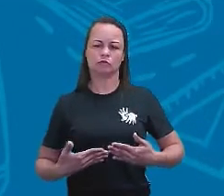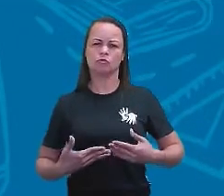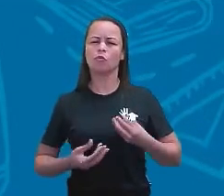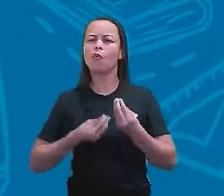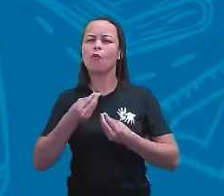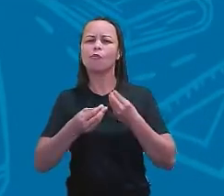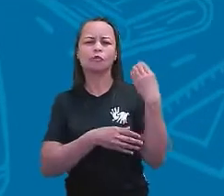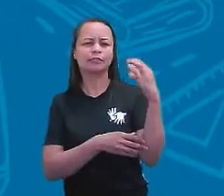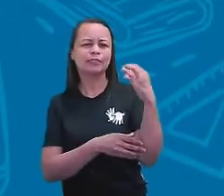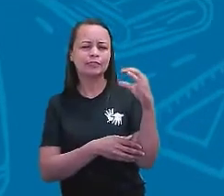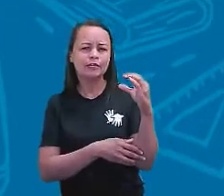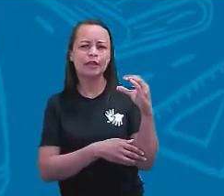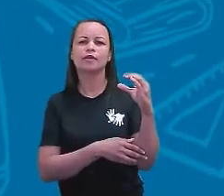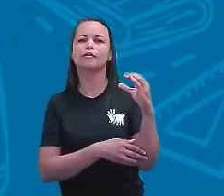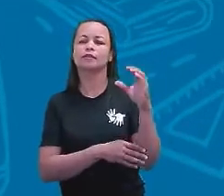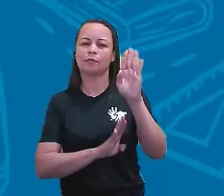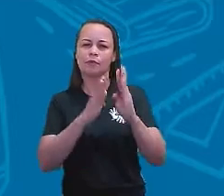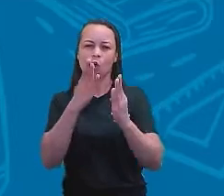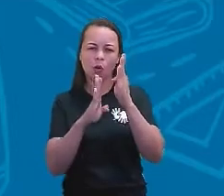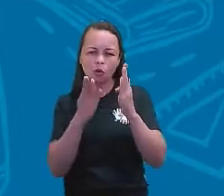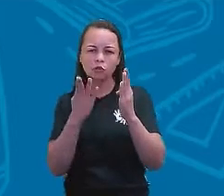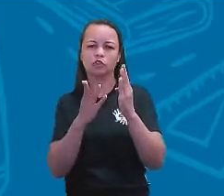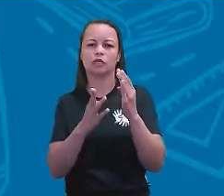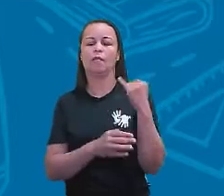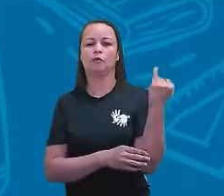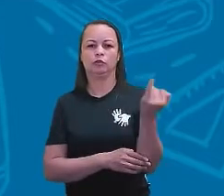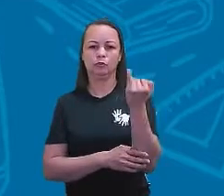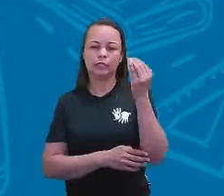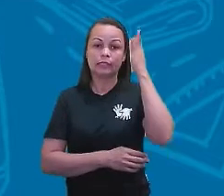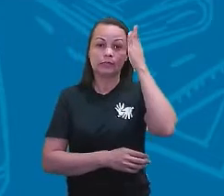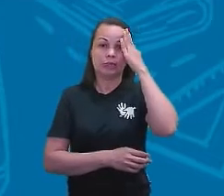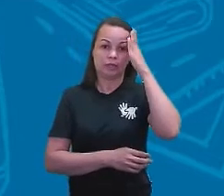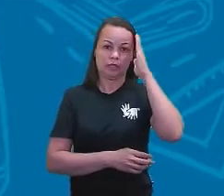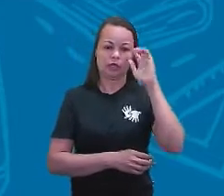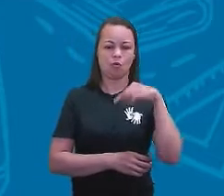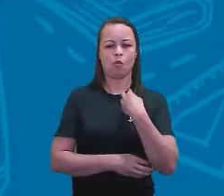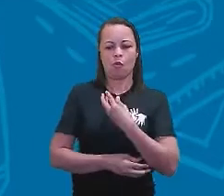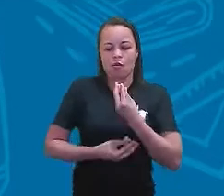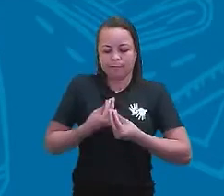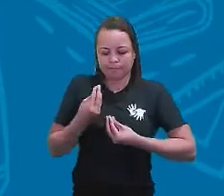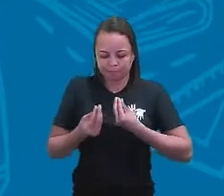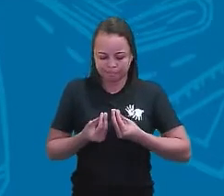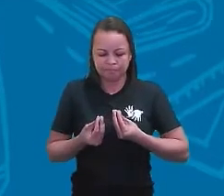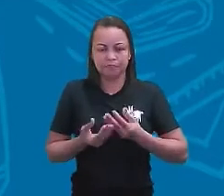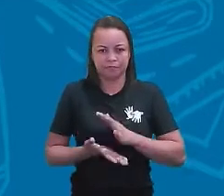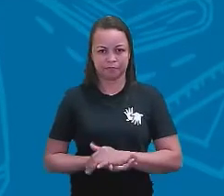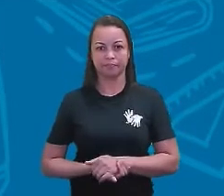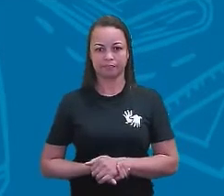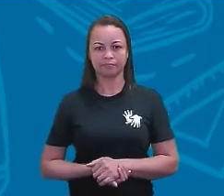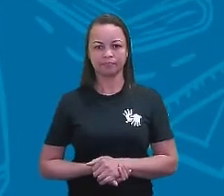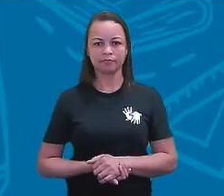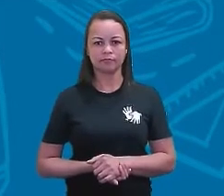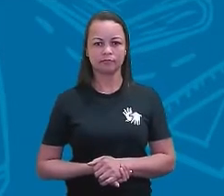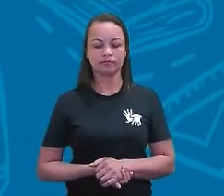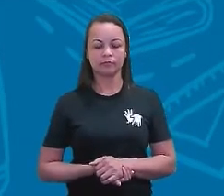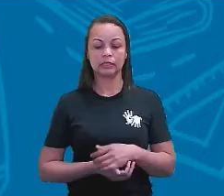ciência biológica é muito massa para a gente entender quem nós somos. Presta atenção, daí essa